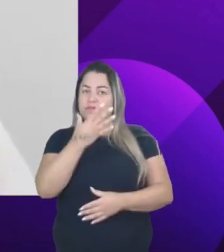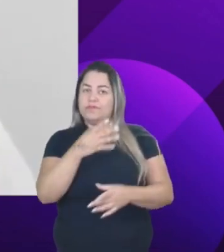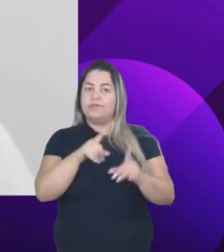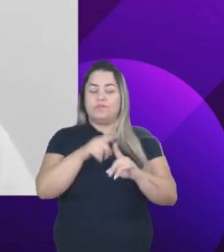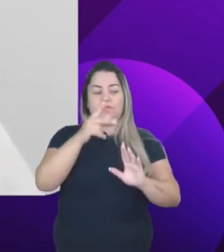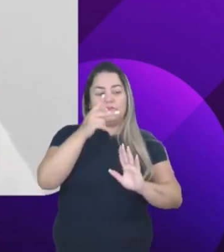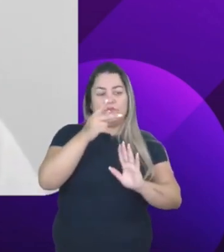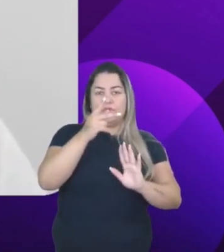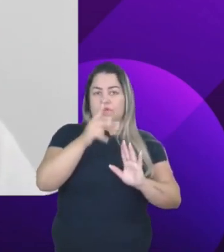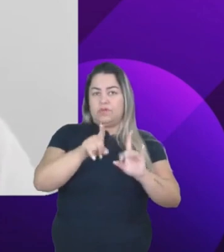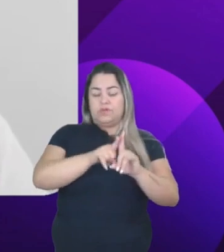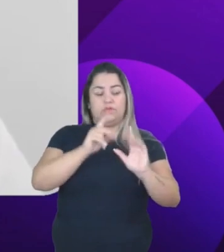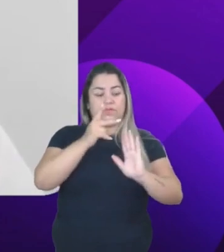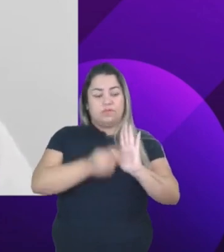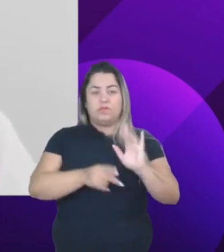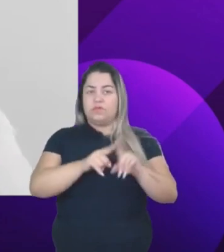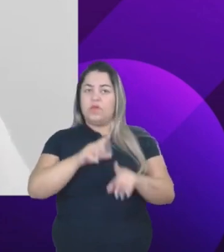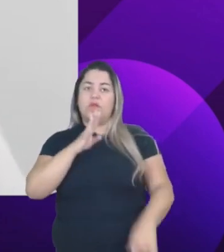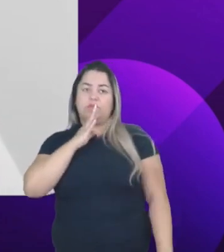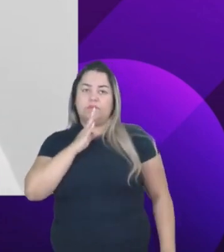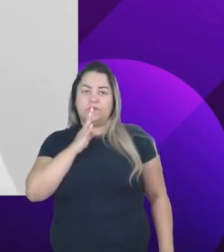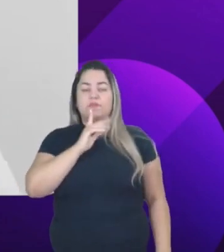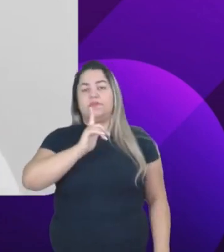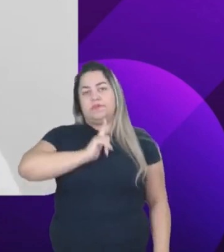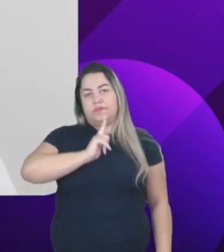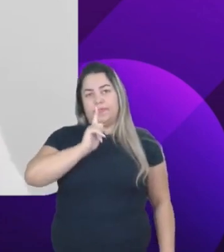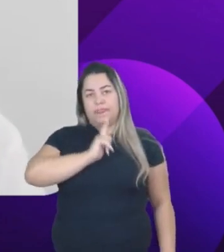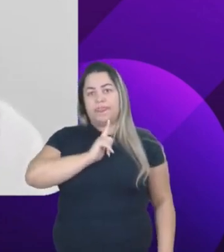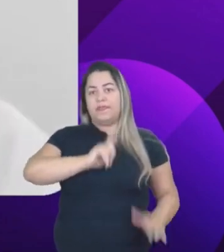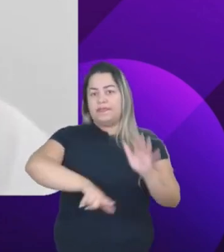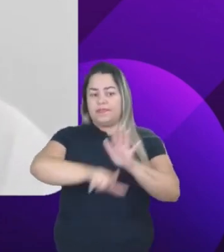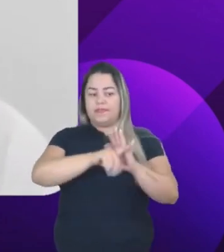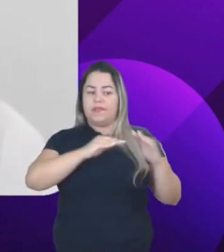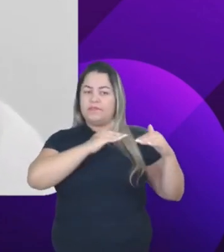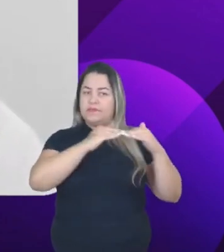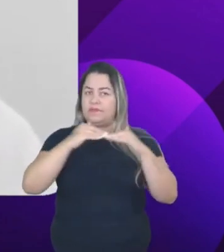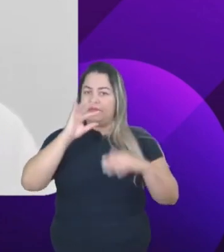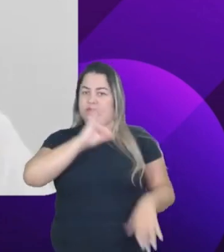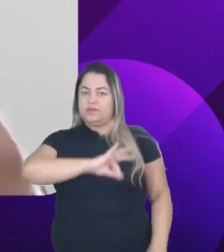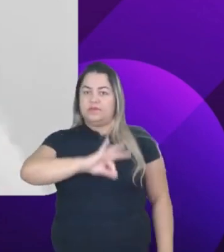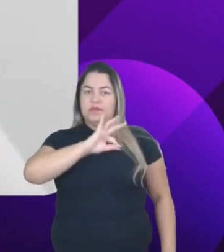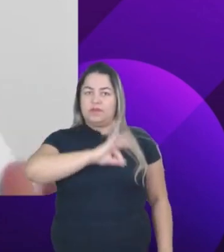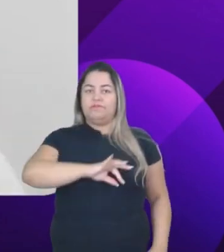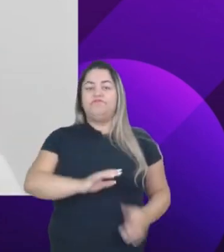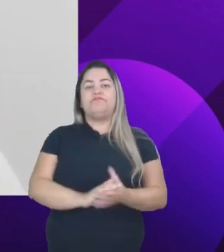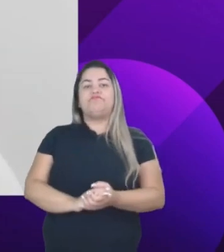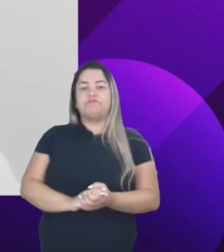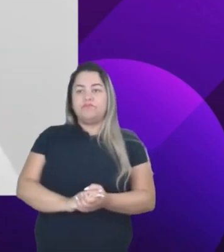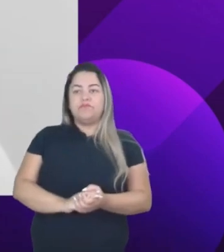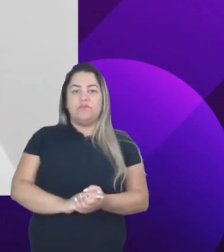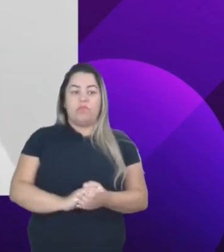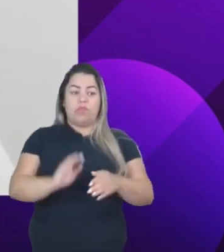âmbitos. E, enfim, né, a gente reconhece, né, a gente tem recentemente a Lei de Igualdade Salarial. Embora esteja sinalizado